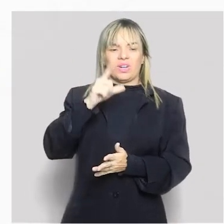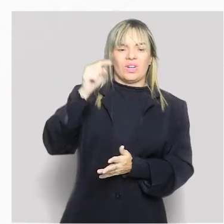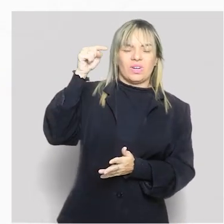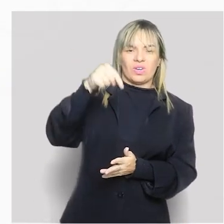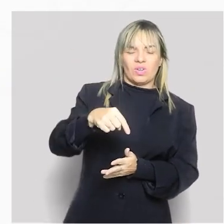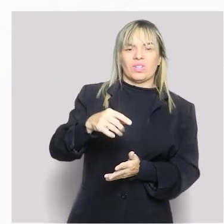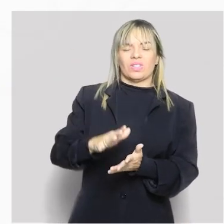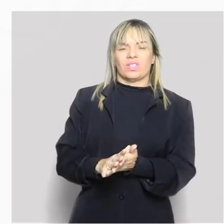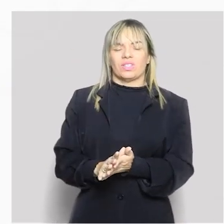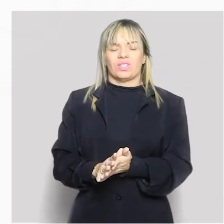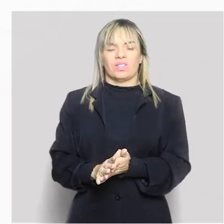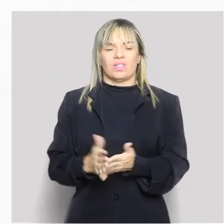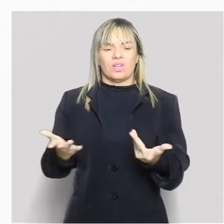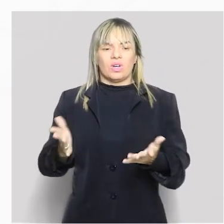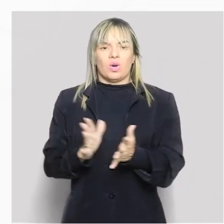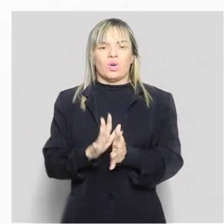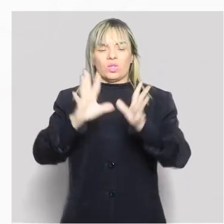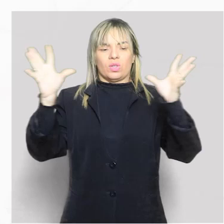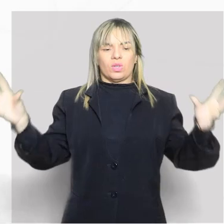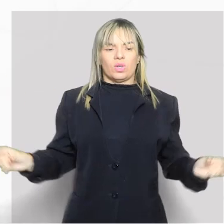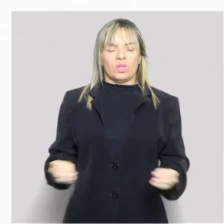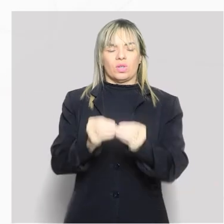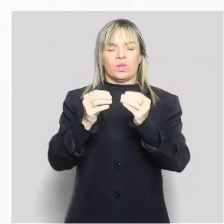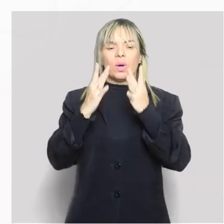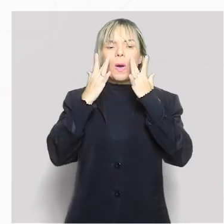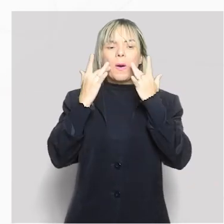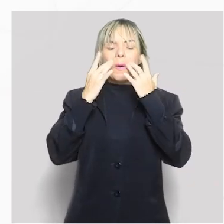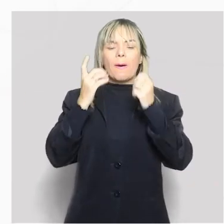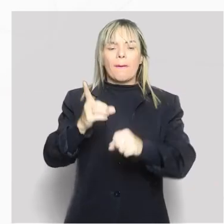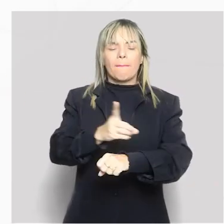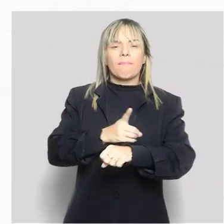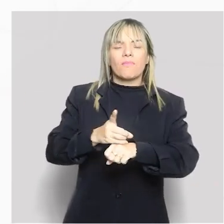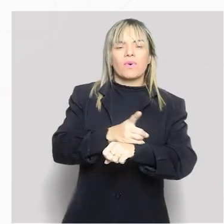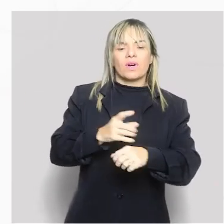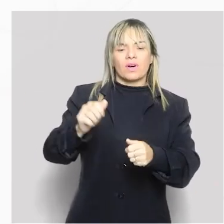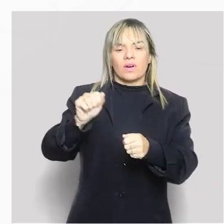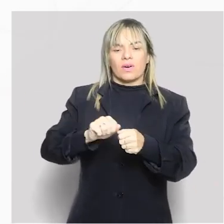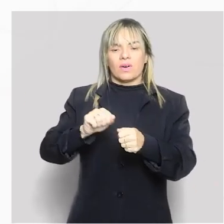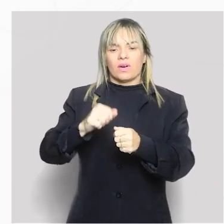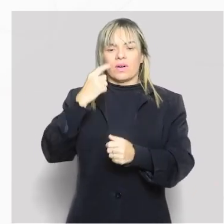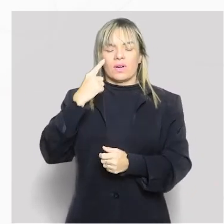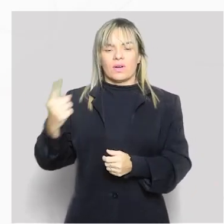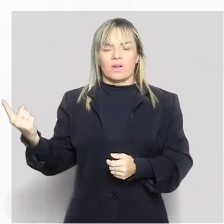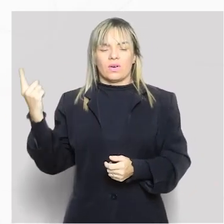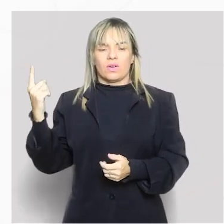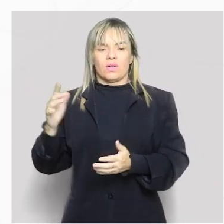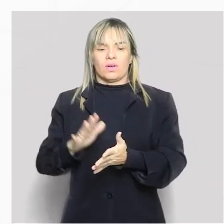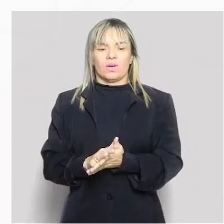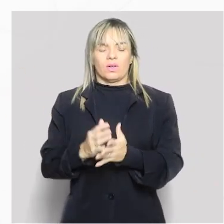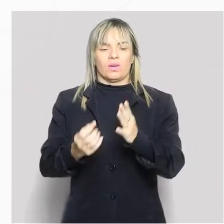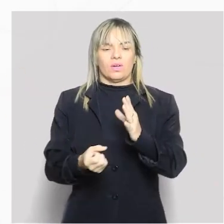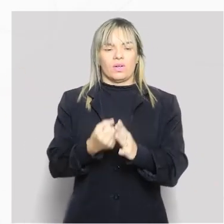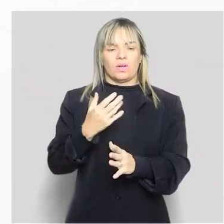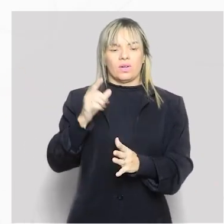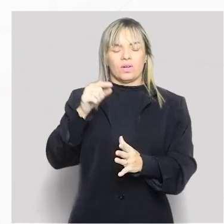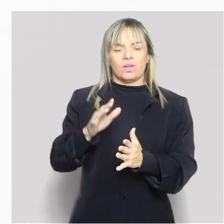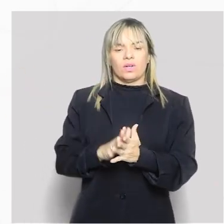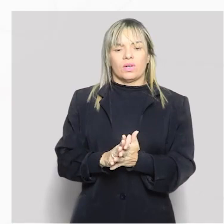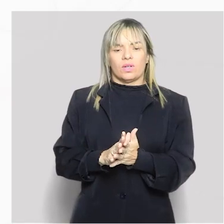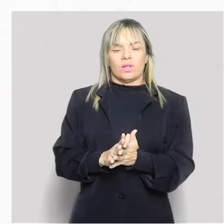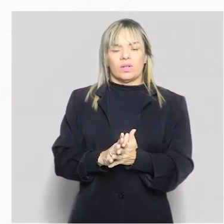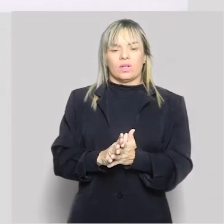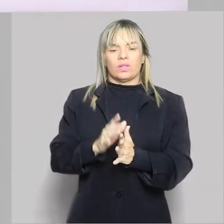com a arte digital. A sugestão é que a arte digital ela faz parte da vida de vocês. O que é arte digital? Ela surge em meados dos anos 80 e